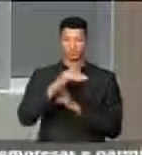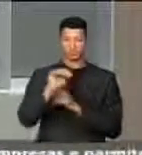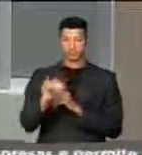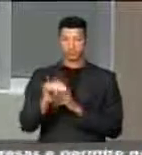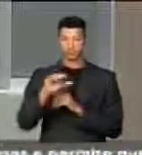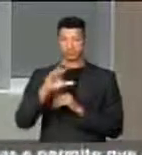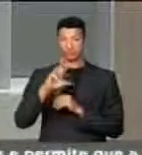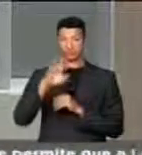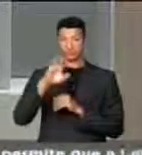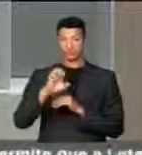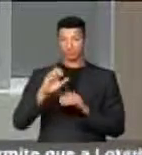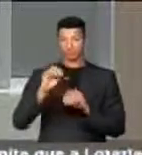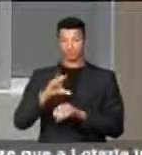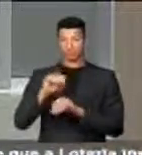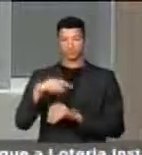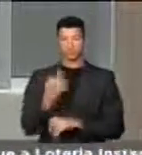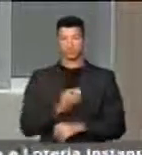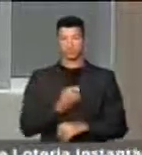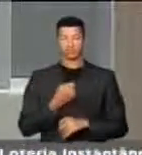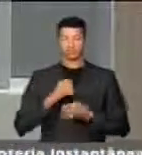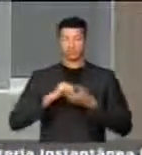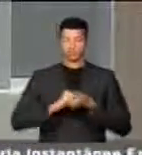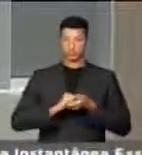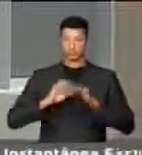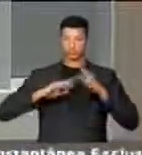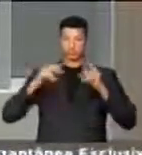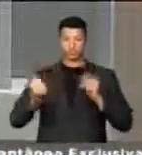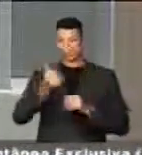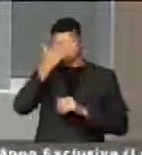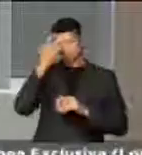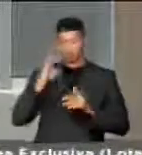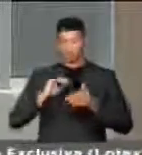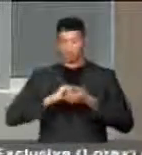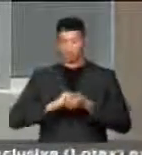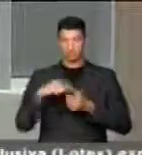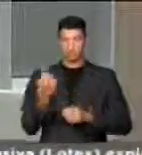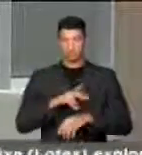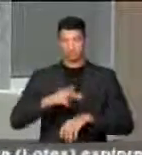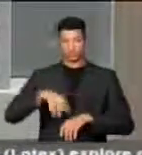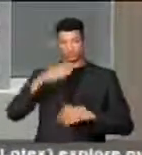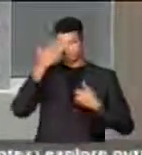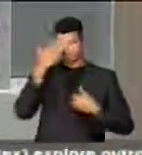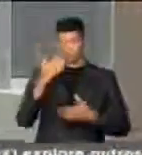creches, à educação. Então, nossa saudação a todos que integram a maçonaria do nosso país. Muito obrigado.